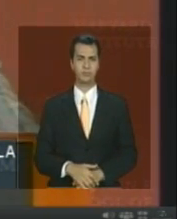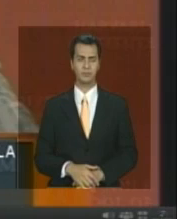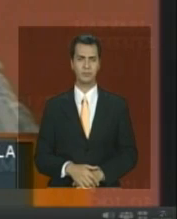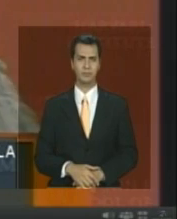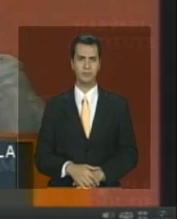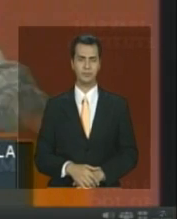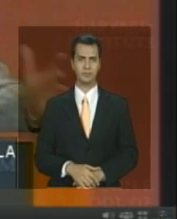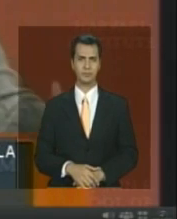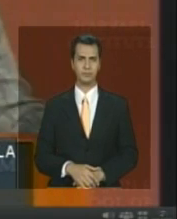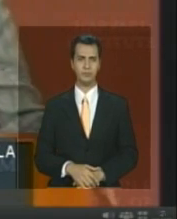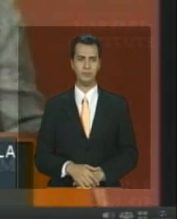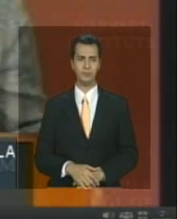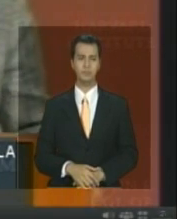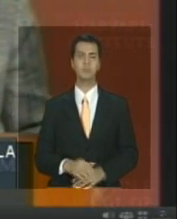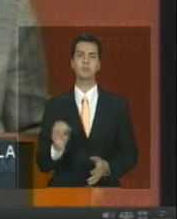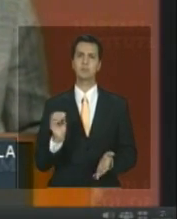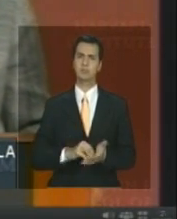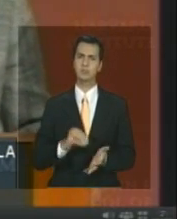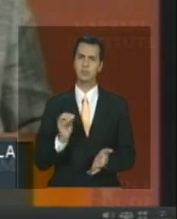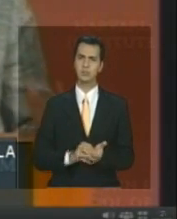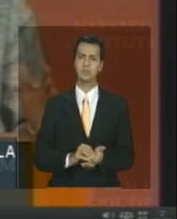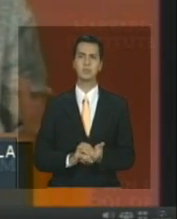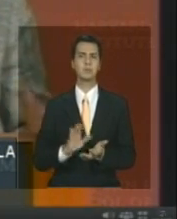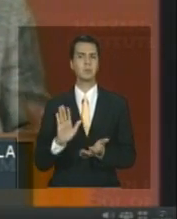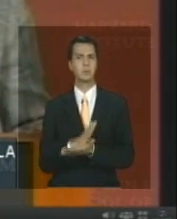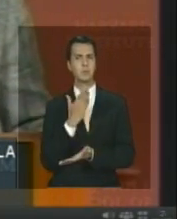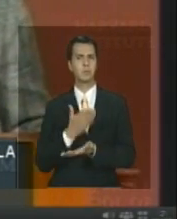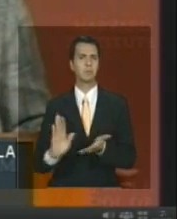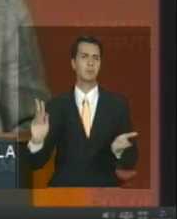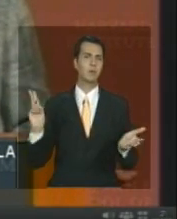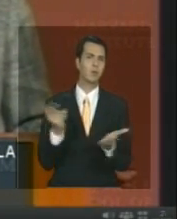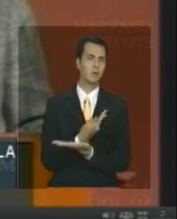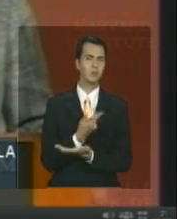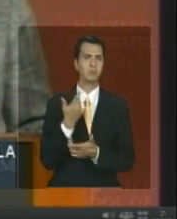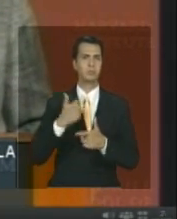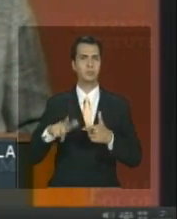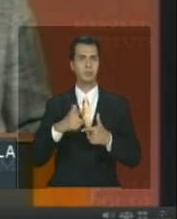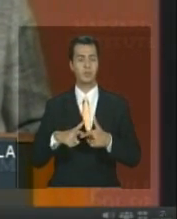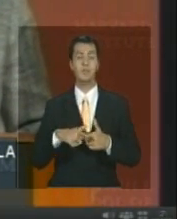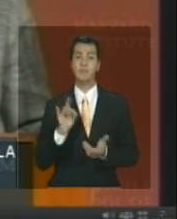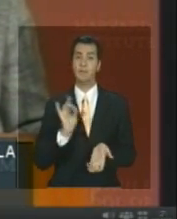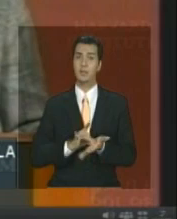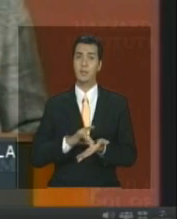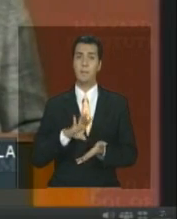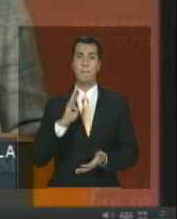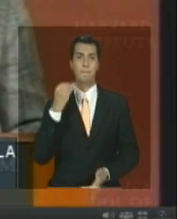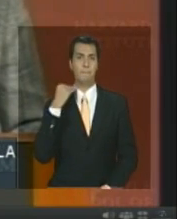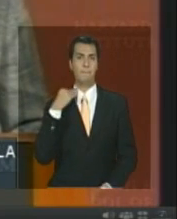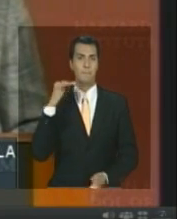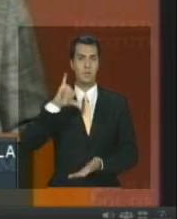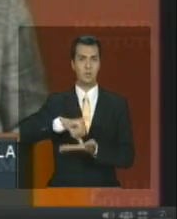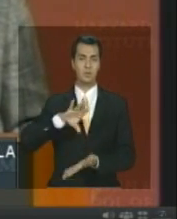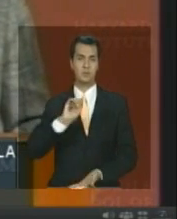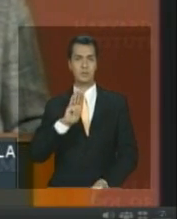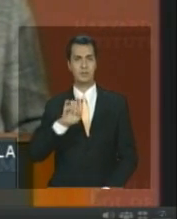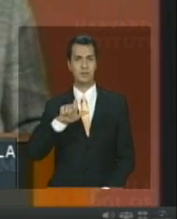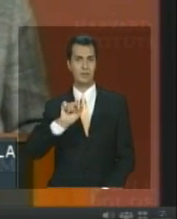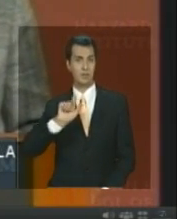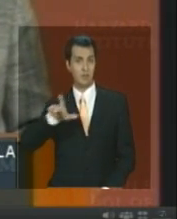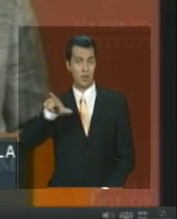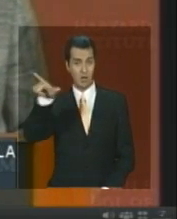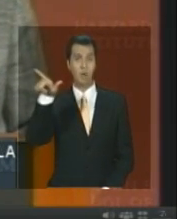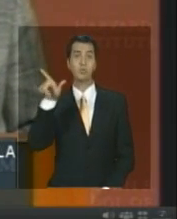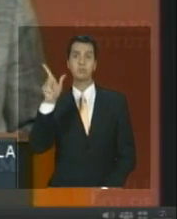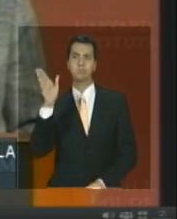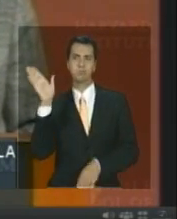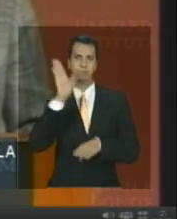persistem várias ameaças. De fato, os bancos centrais impediram que houvesse uma crise aguda de liquidez.